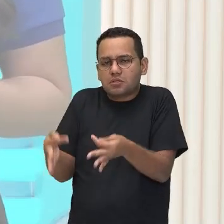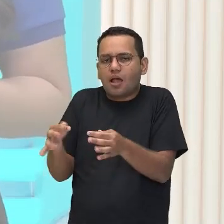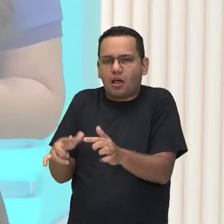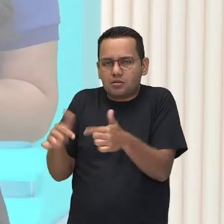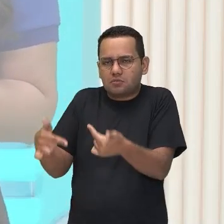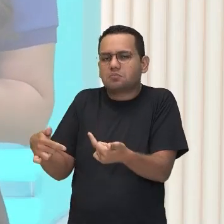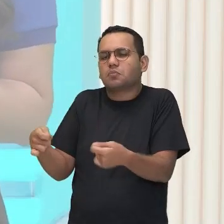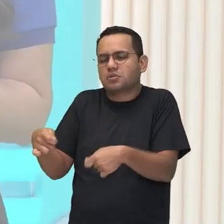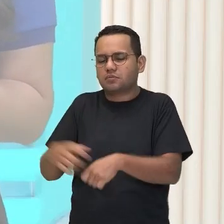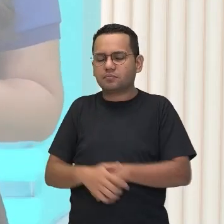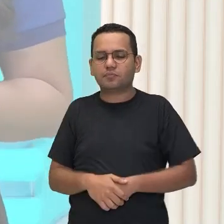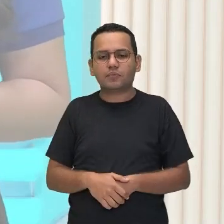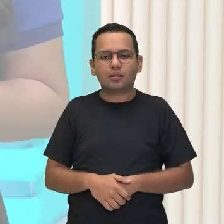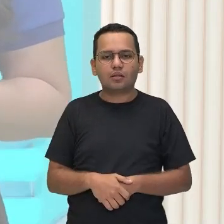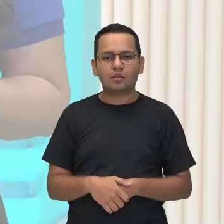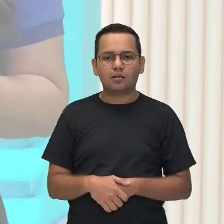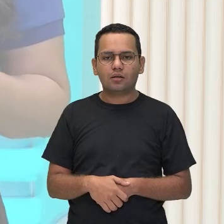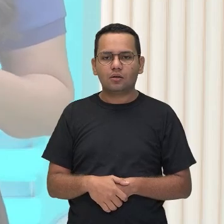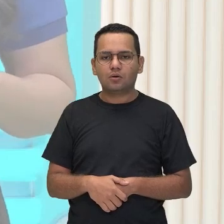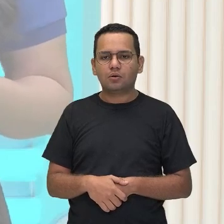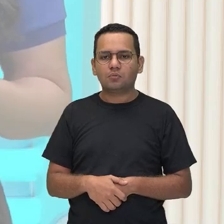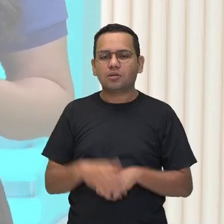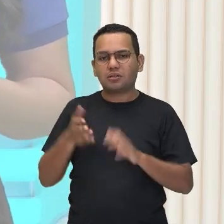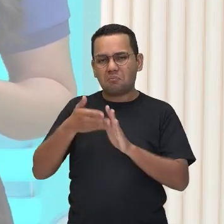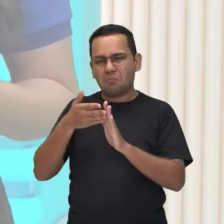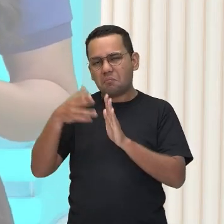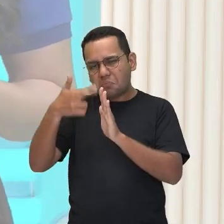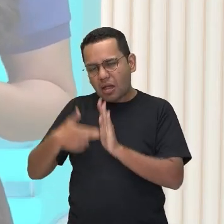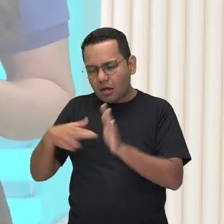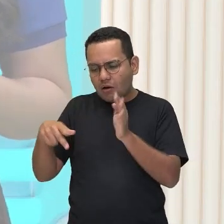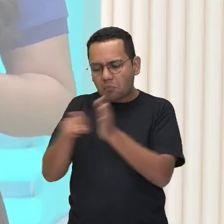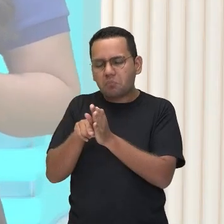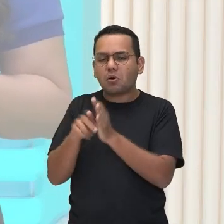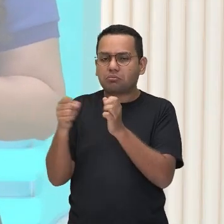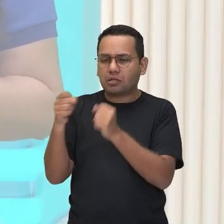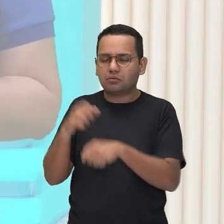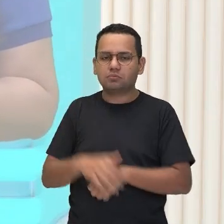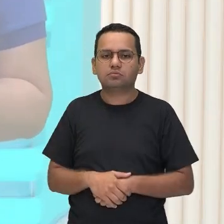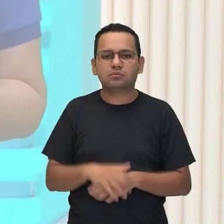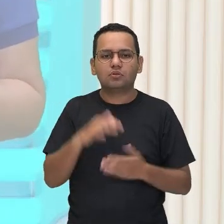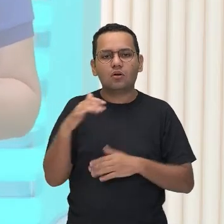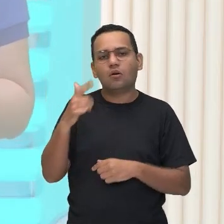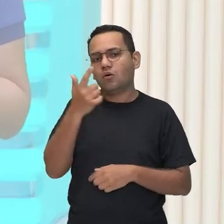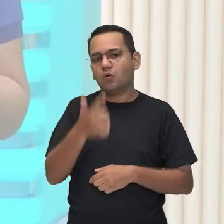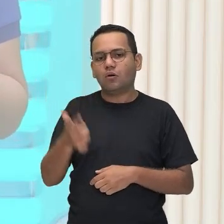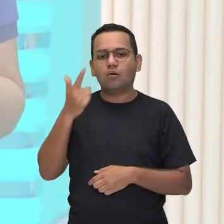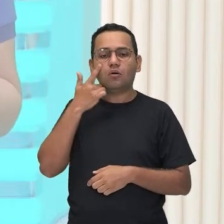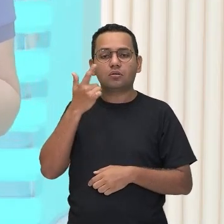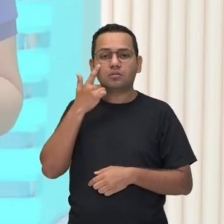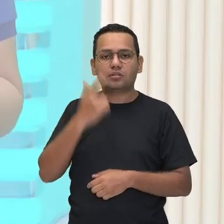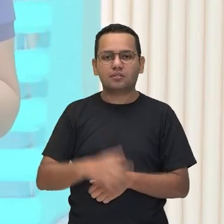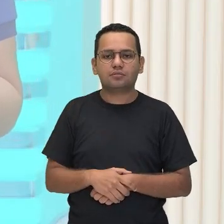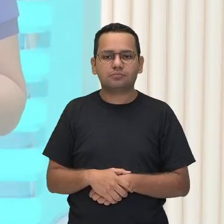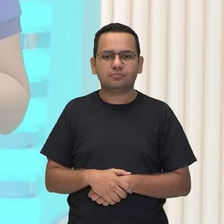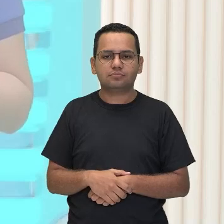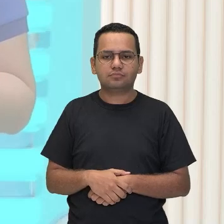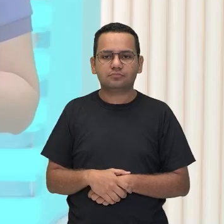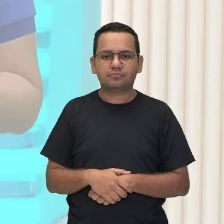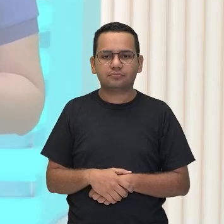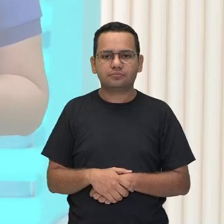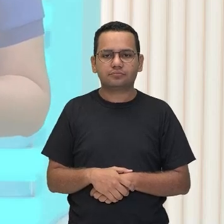ali pelos processos que a luta exige E também temos alguns pontos a serem observados durante né a